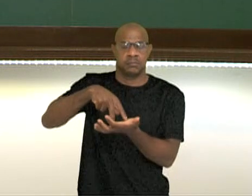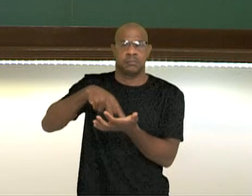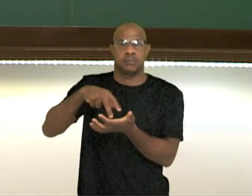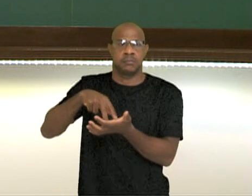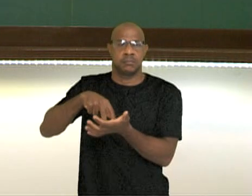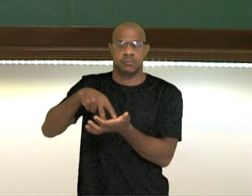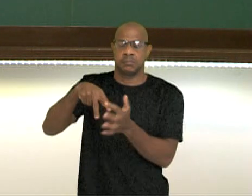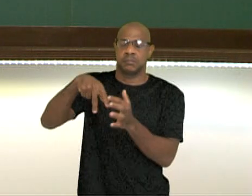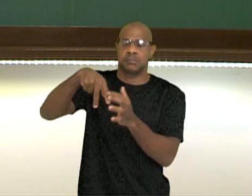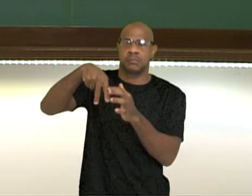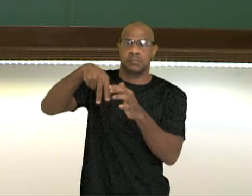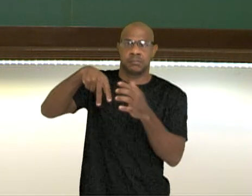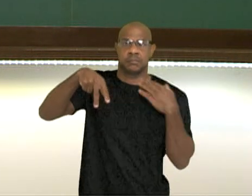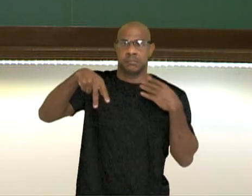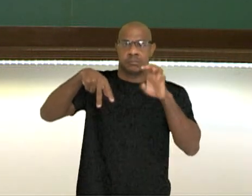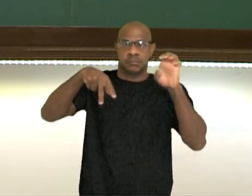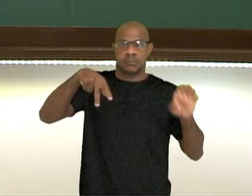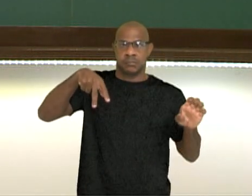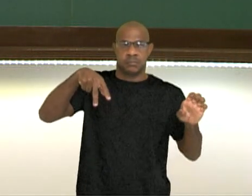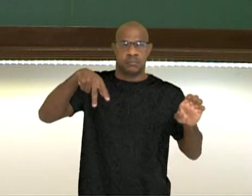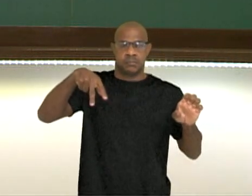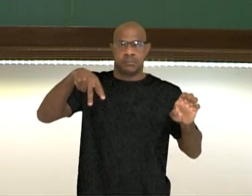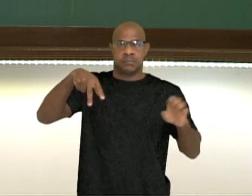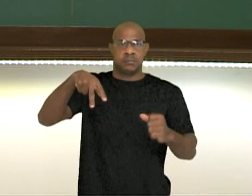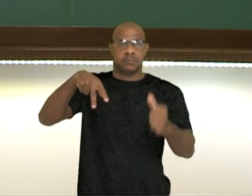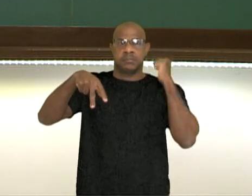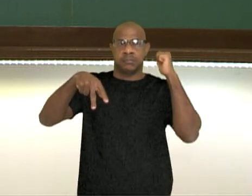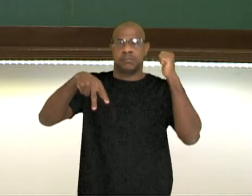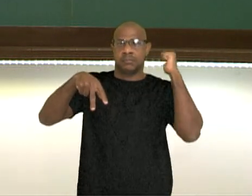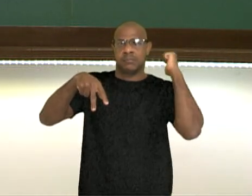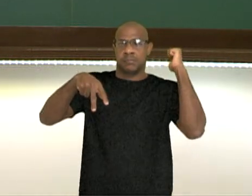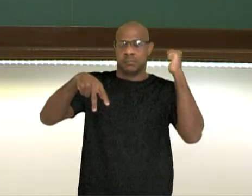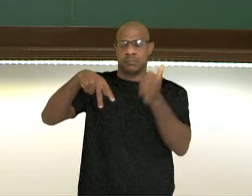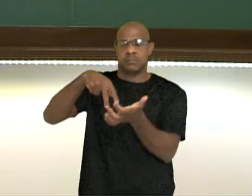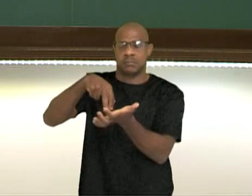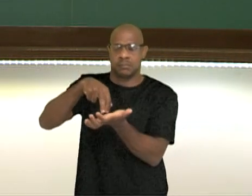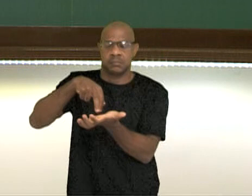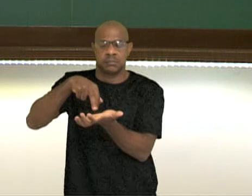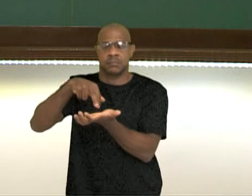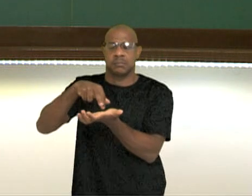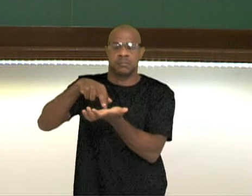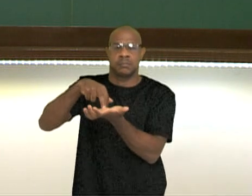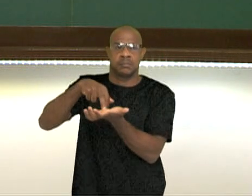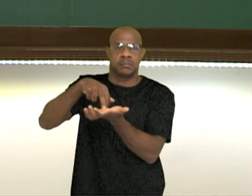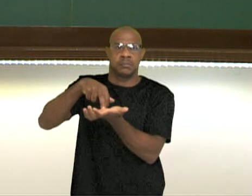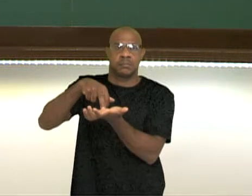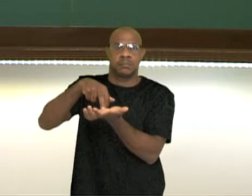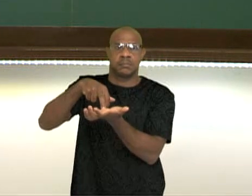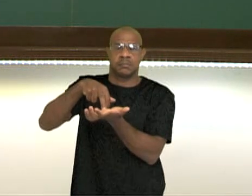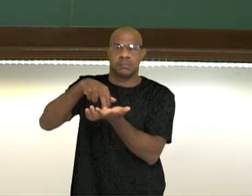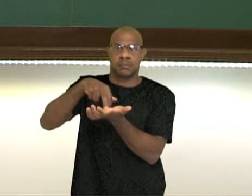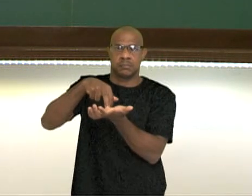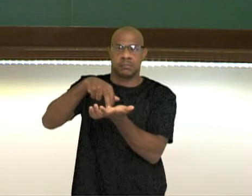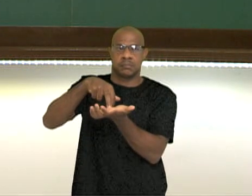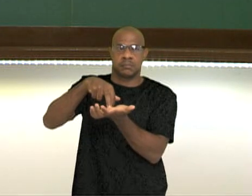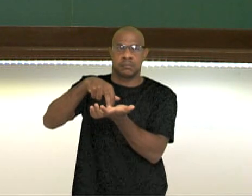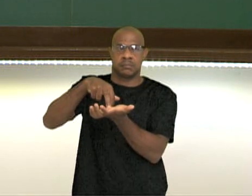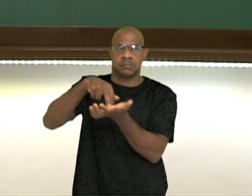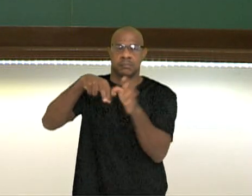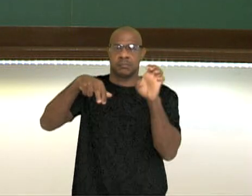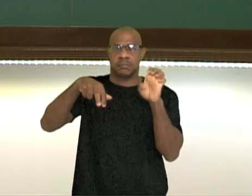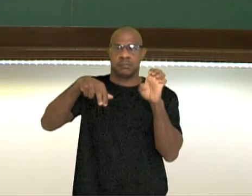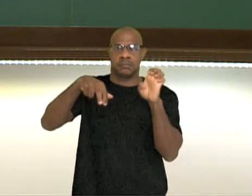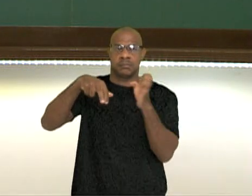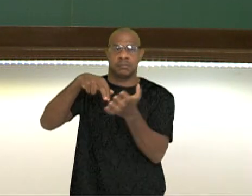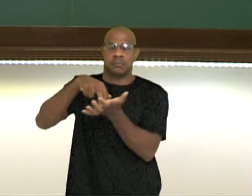a minha perna esquerda, ela vai lá para trás. E o braço vem na minha frente, certo? Então,